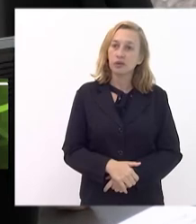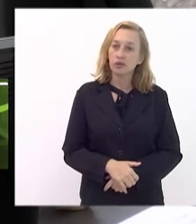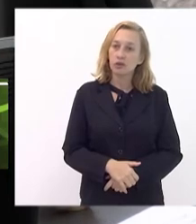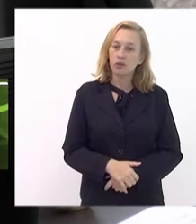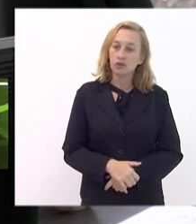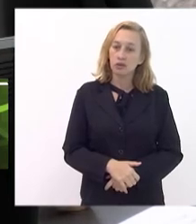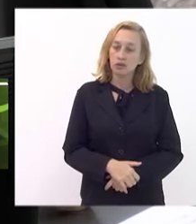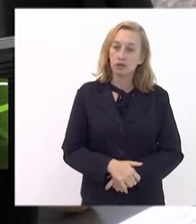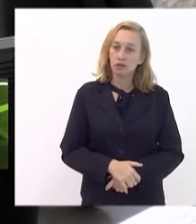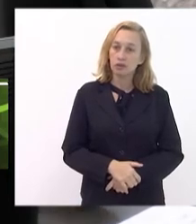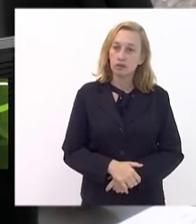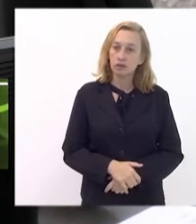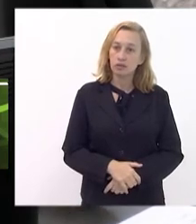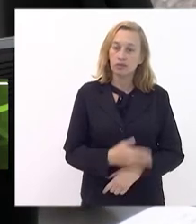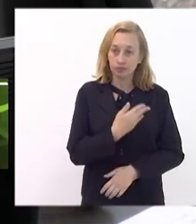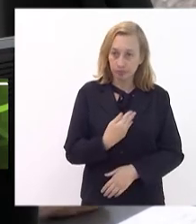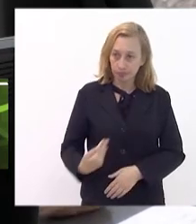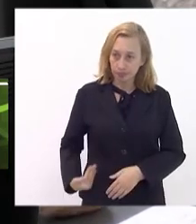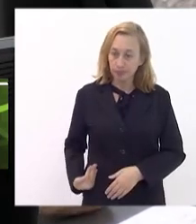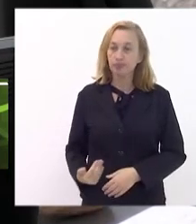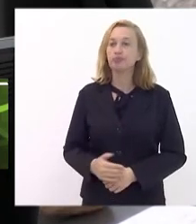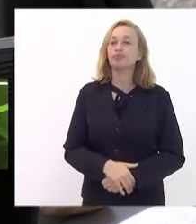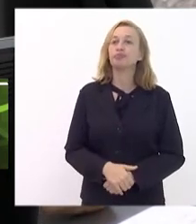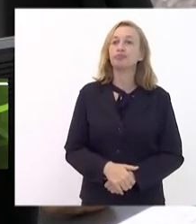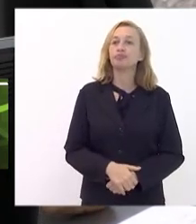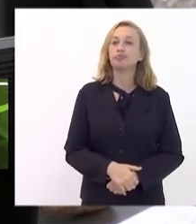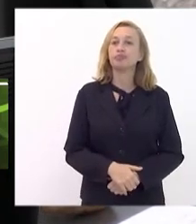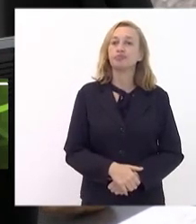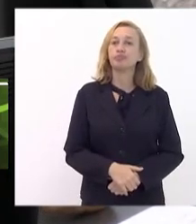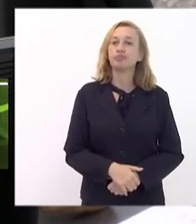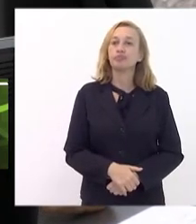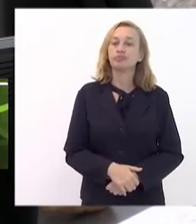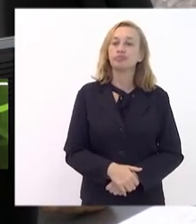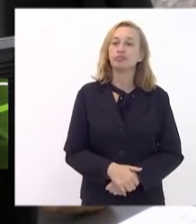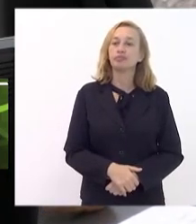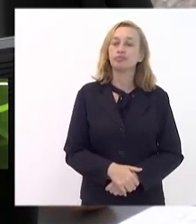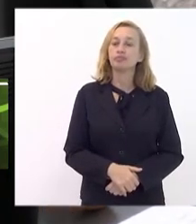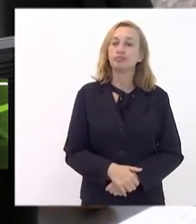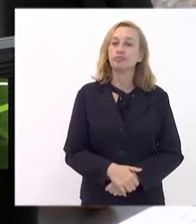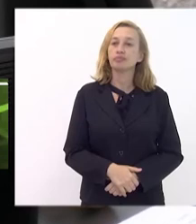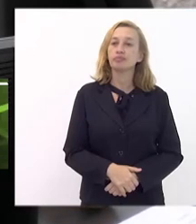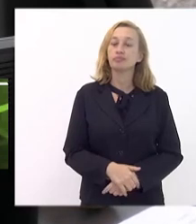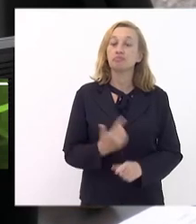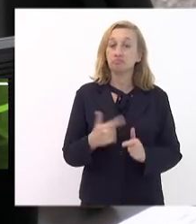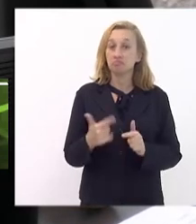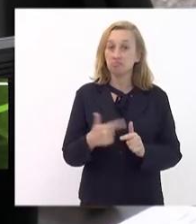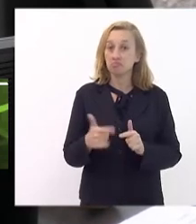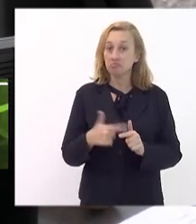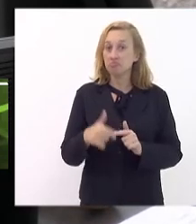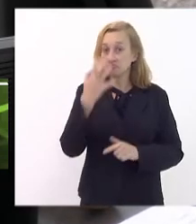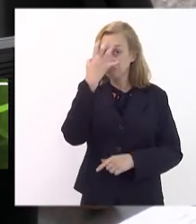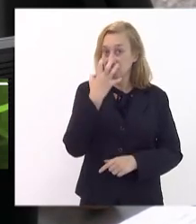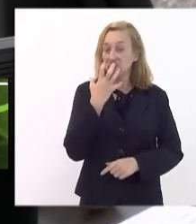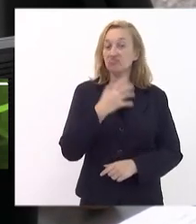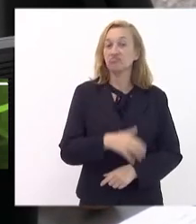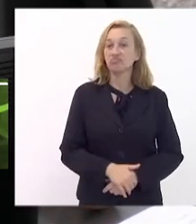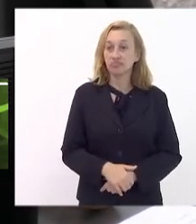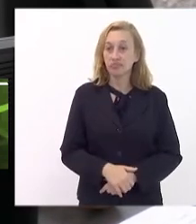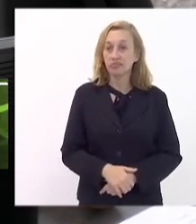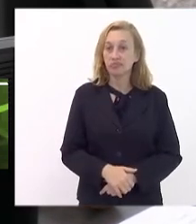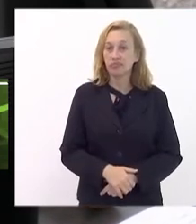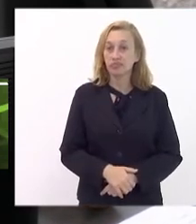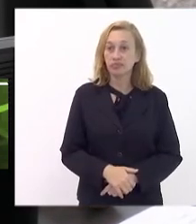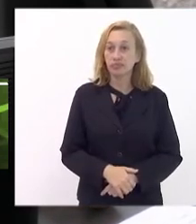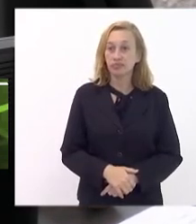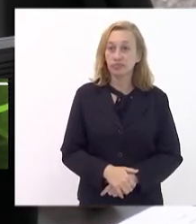falando, os governos, estou botando para o lado, um grave problema. Né? Quando o